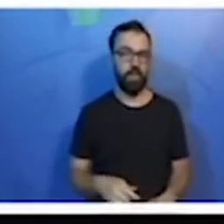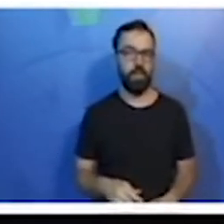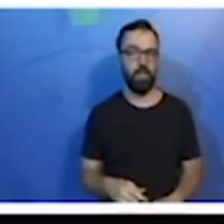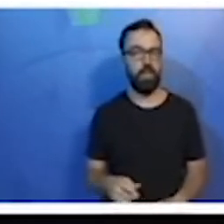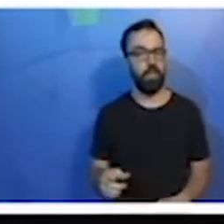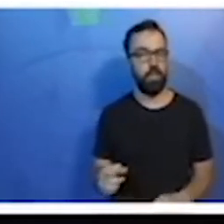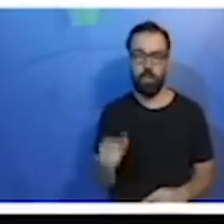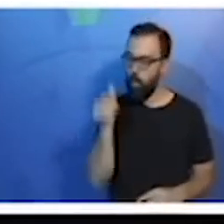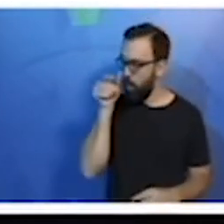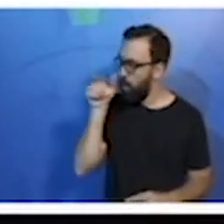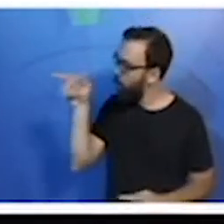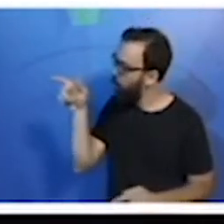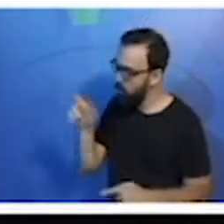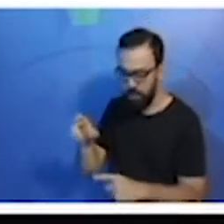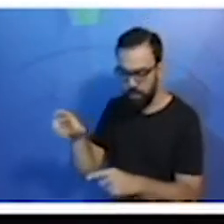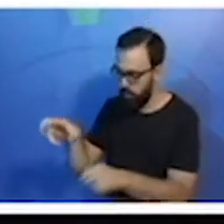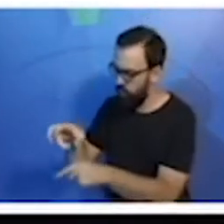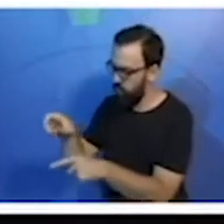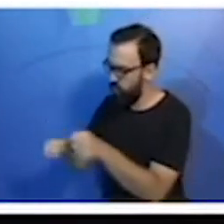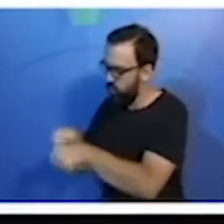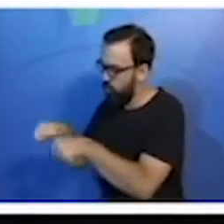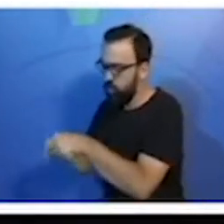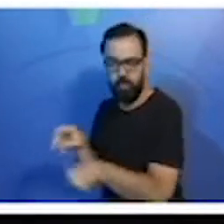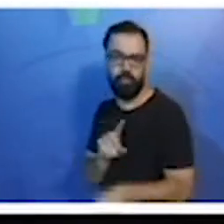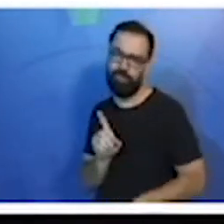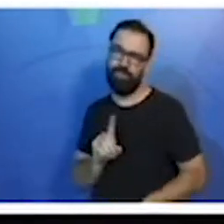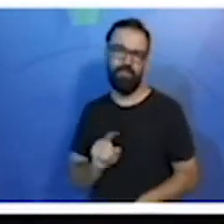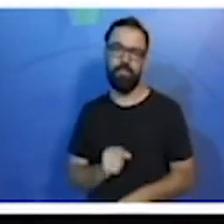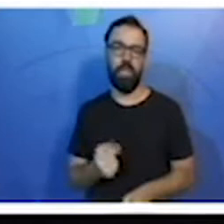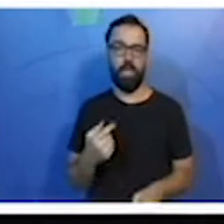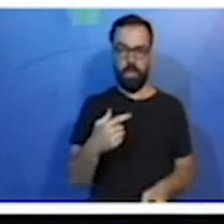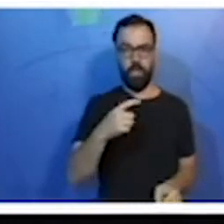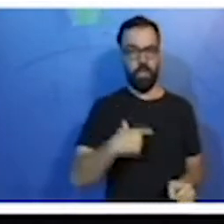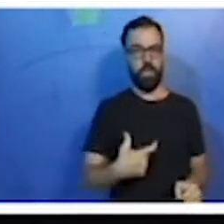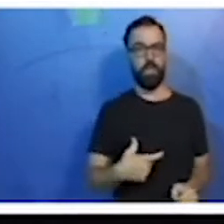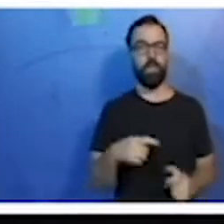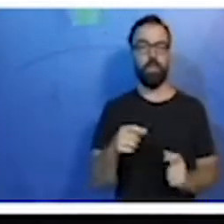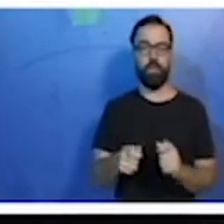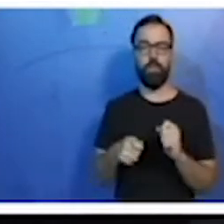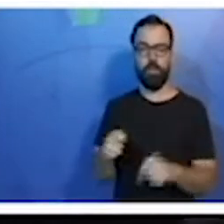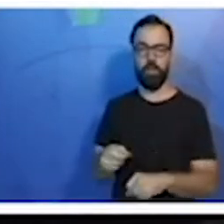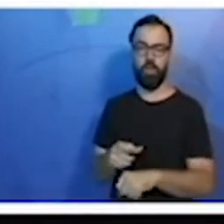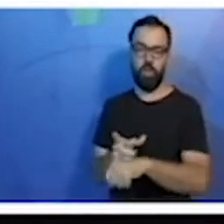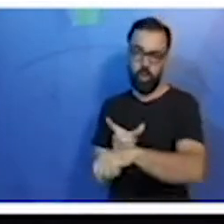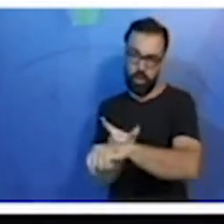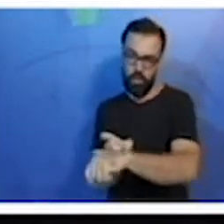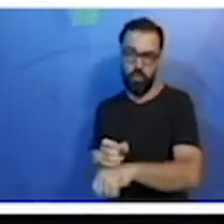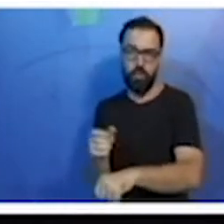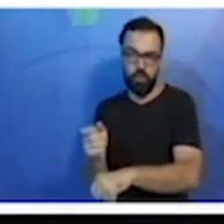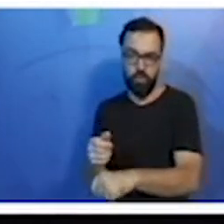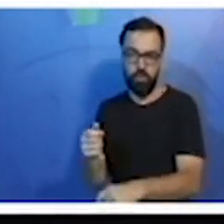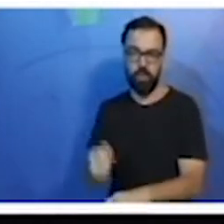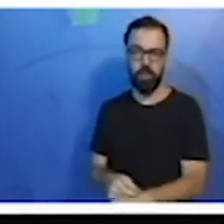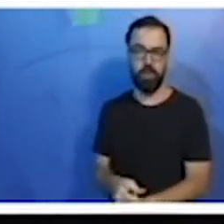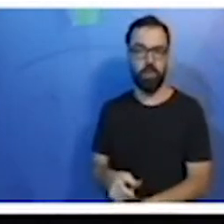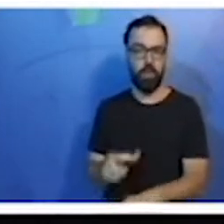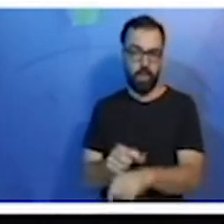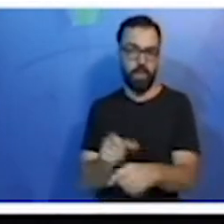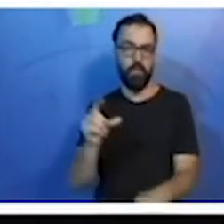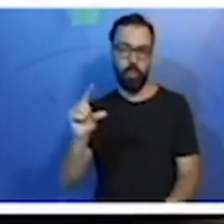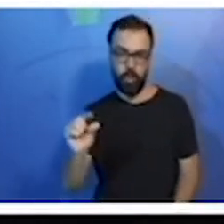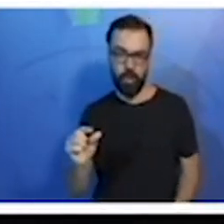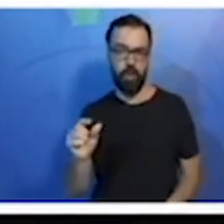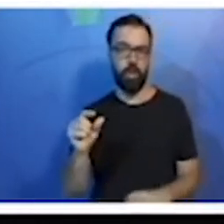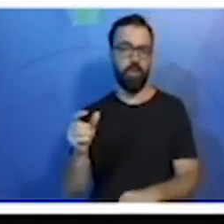frente então a gente não enxerga ou competidor o atleta ele vai sozinho competindo contra o tempo dele mesmo então vem se aquele conseguir o tempo menor